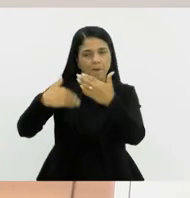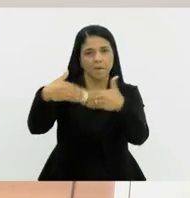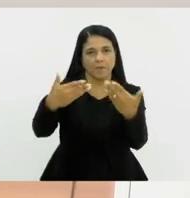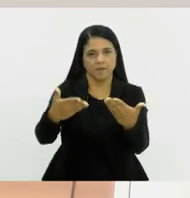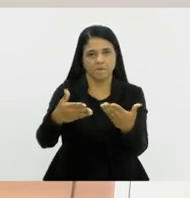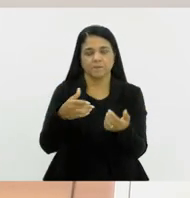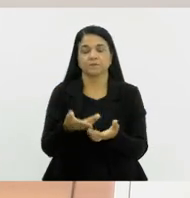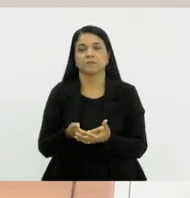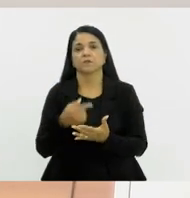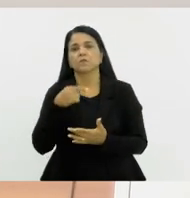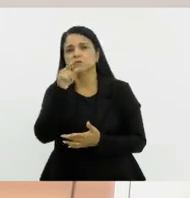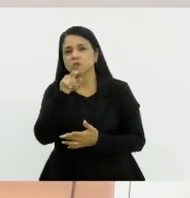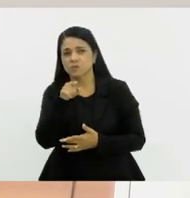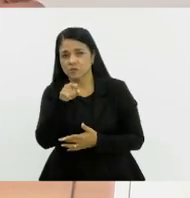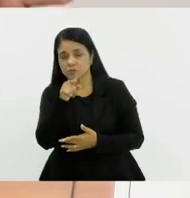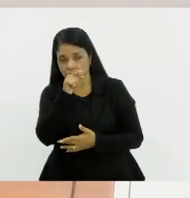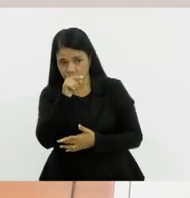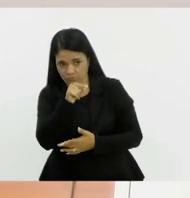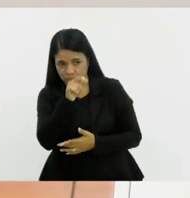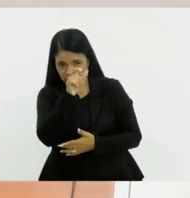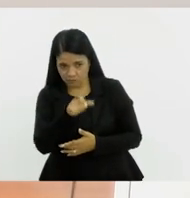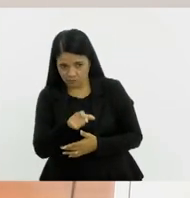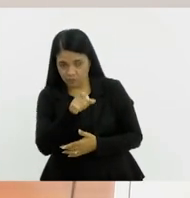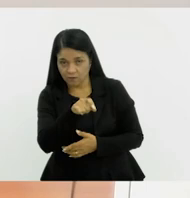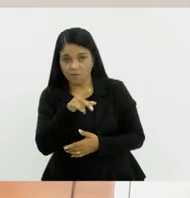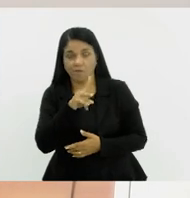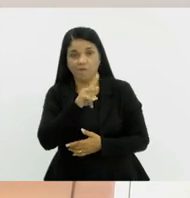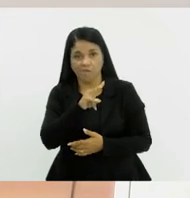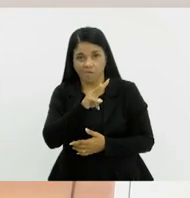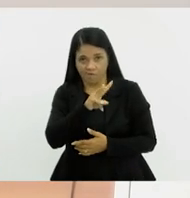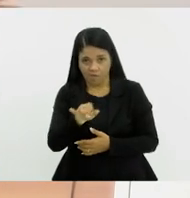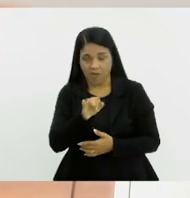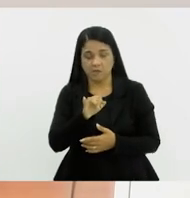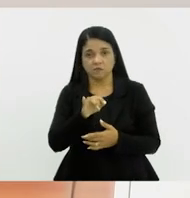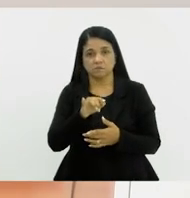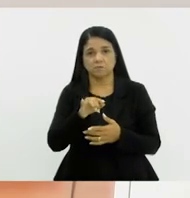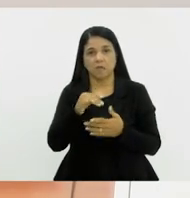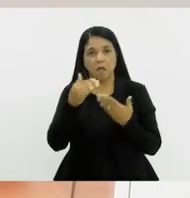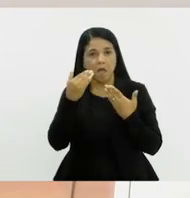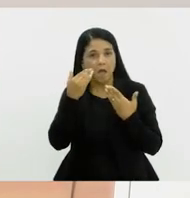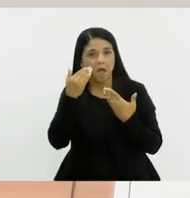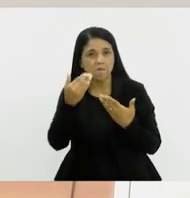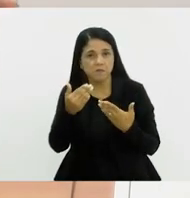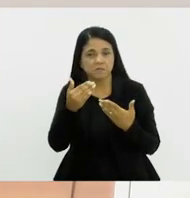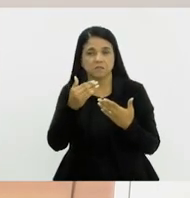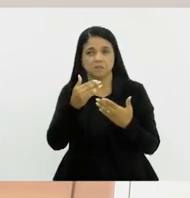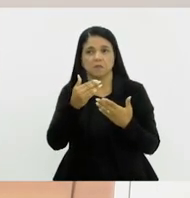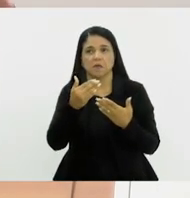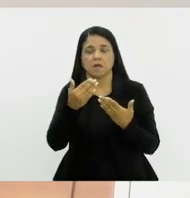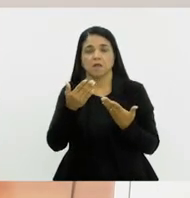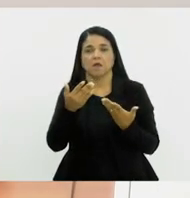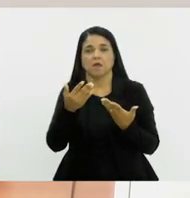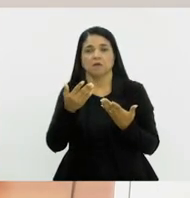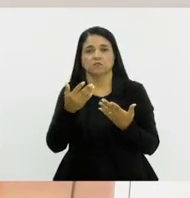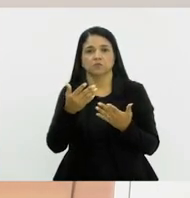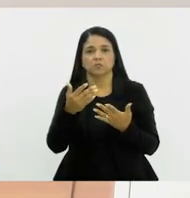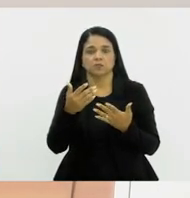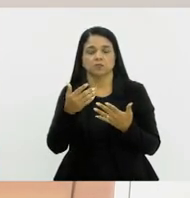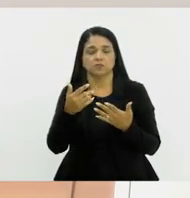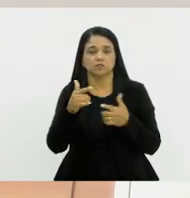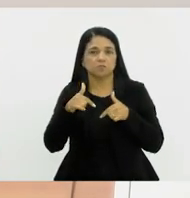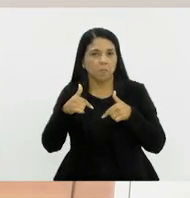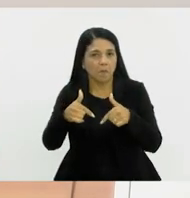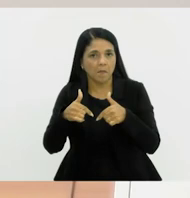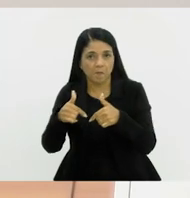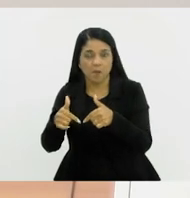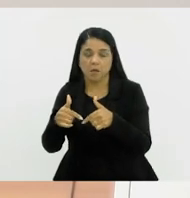O senhor vai apresentar o seu posicionamento, que nesse momento o senhor ainda não tem como fazer diante das dúvidas